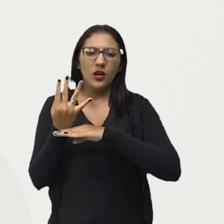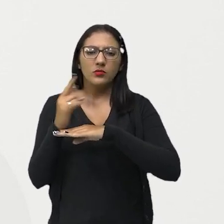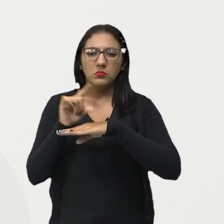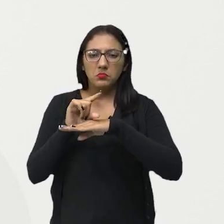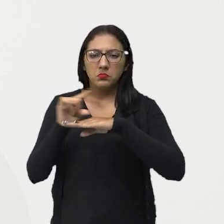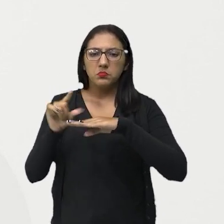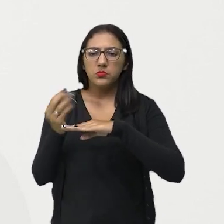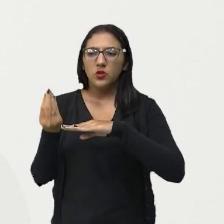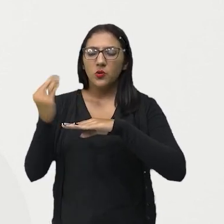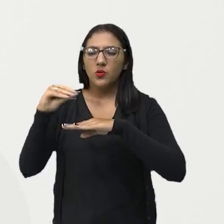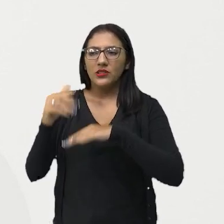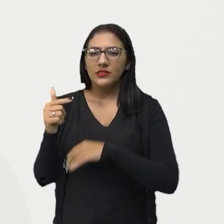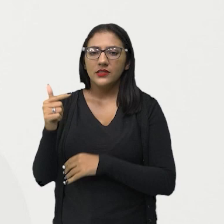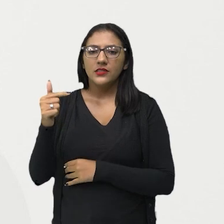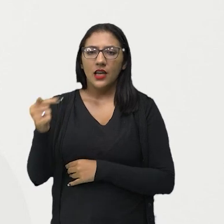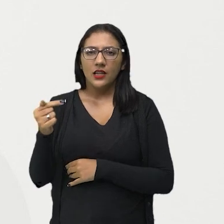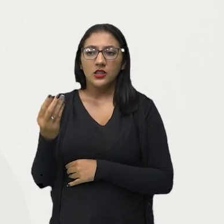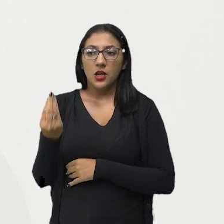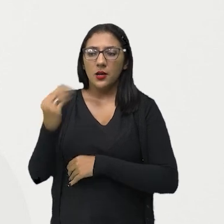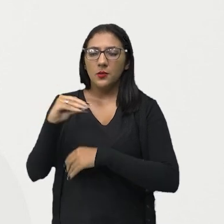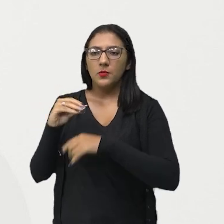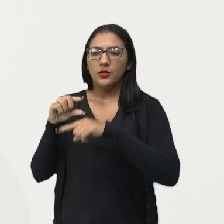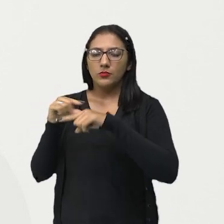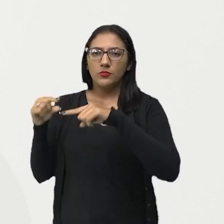4, 7/5.